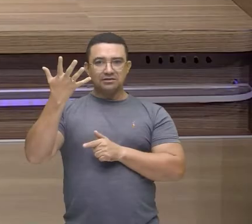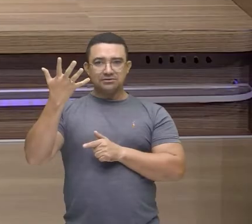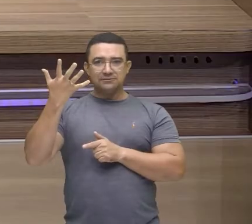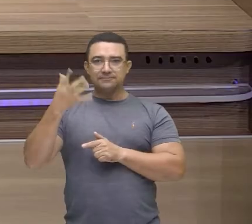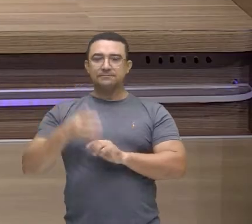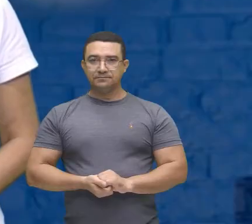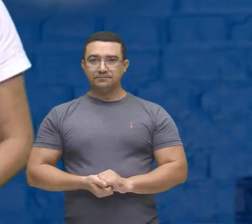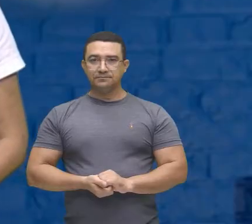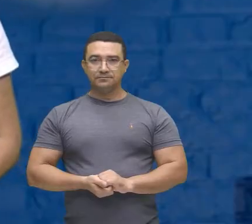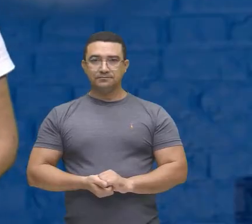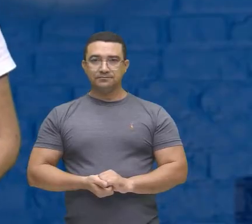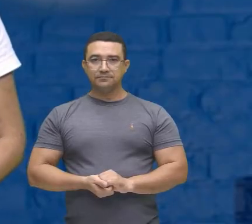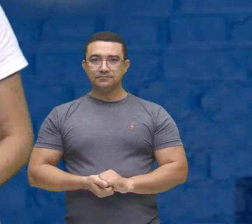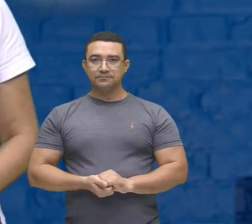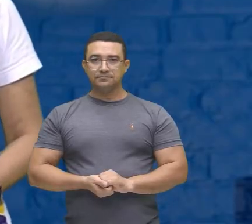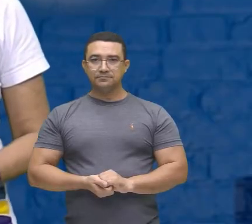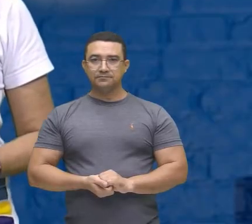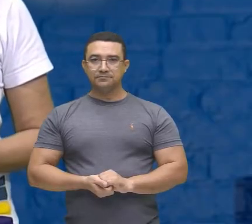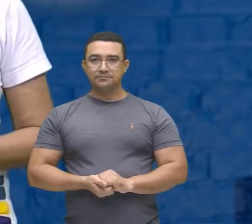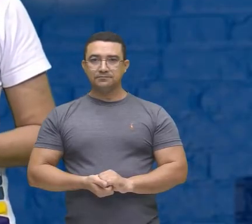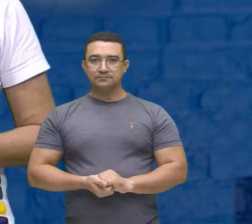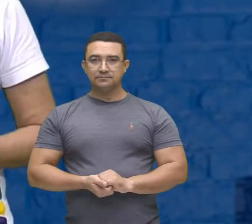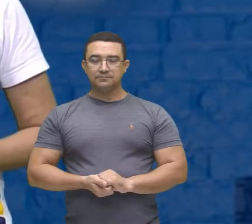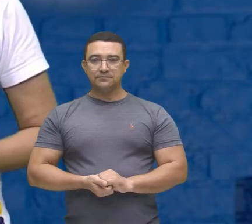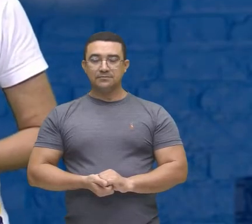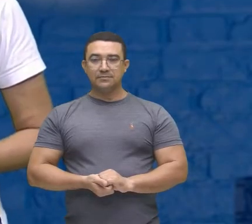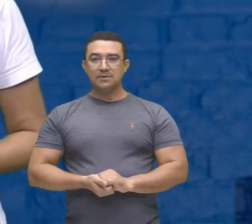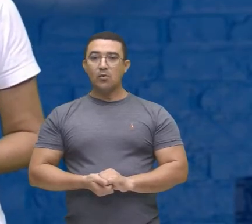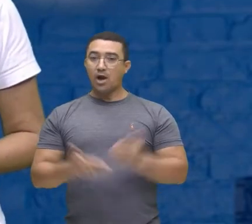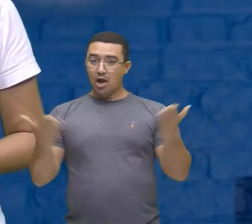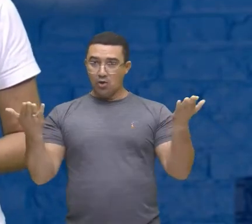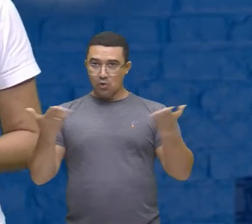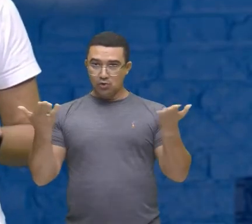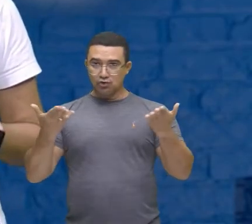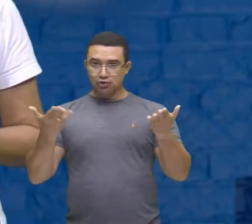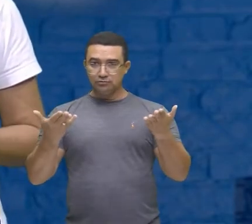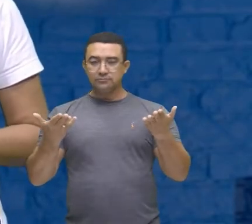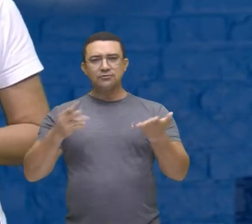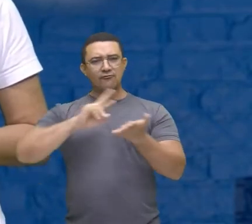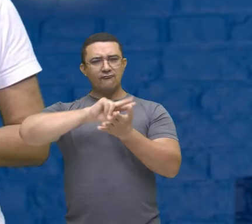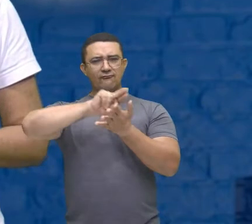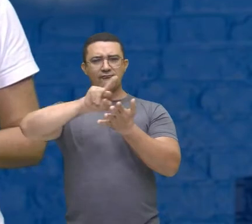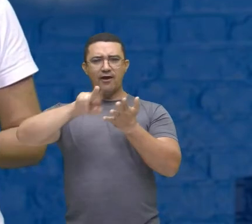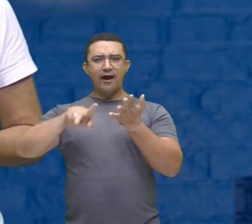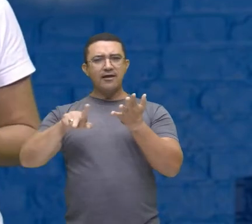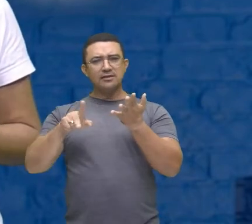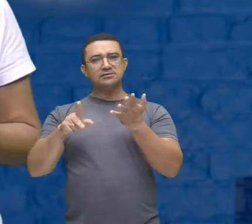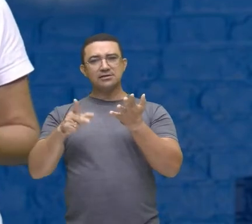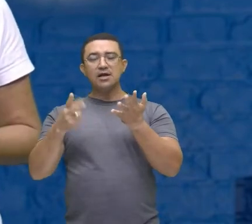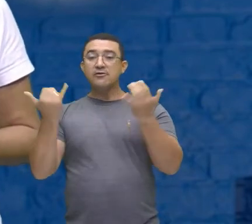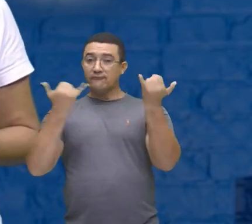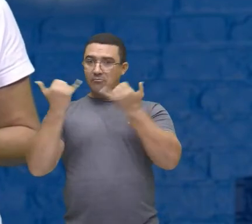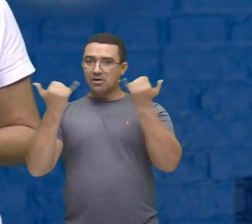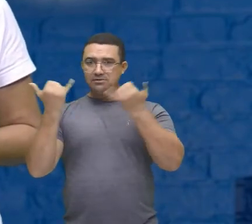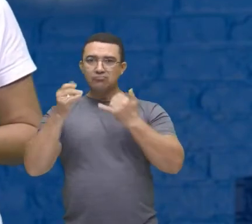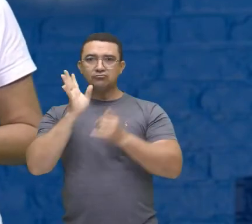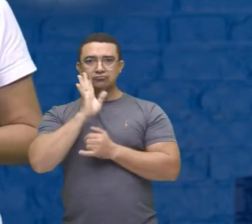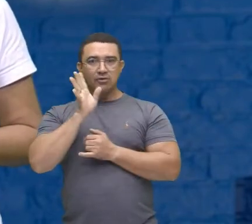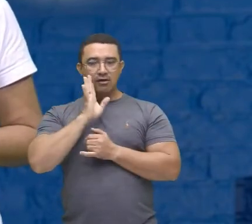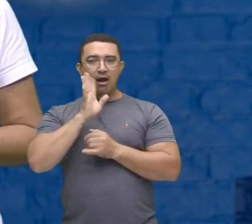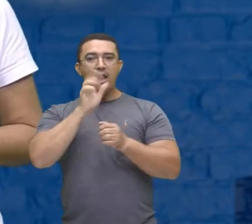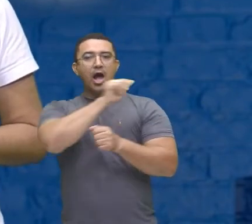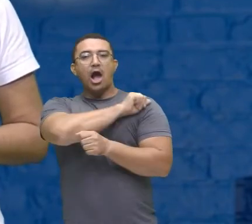informação. Então, nós estamos trazendo aqui muitas informações importantes, temos várias participações, os alunos estão enviando as